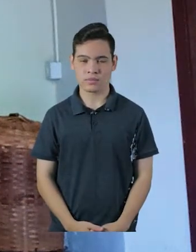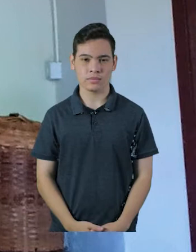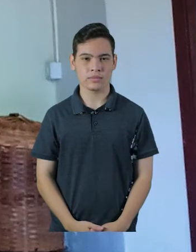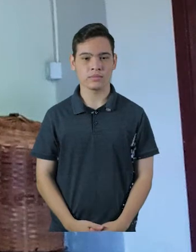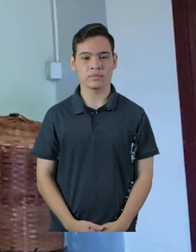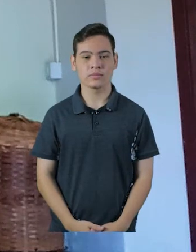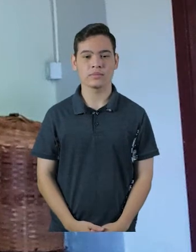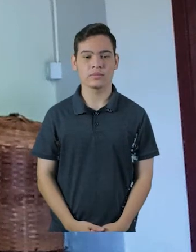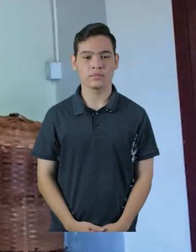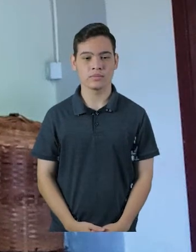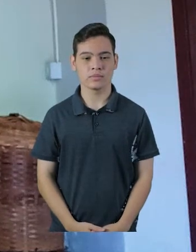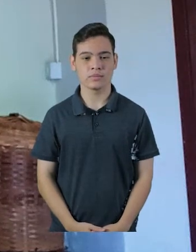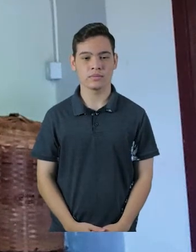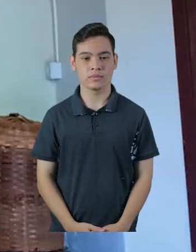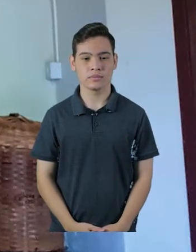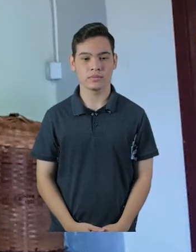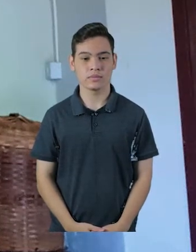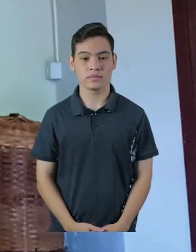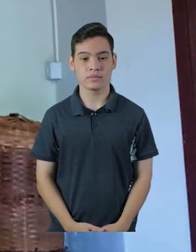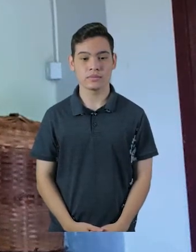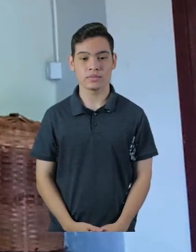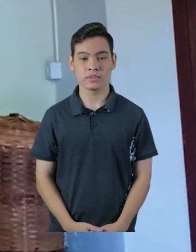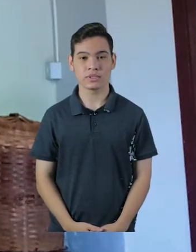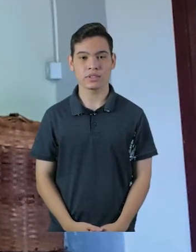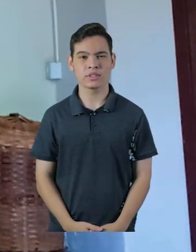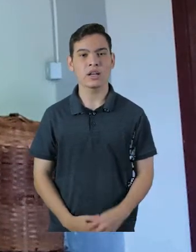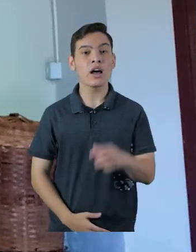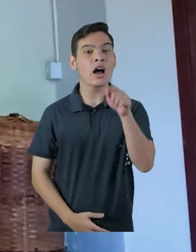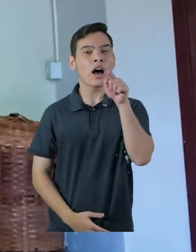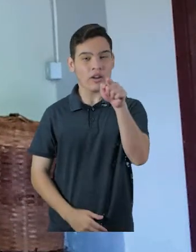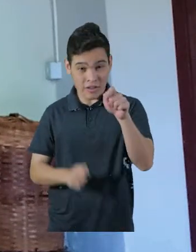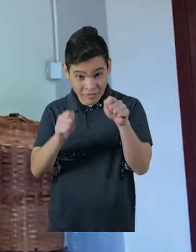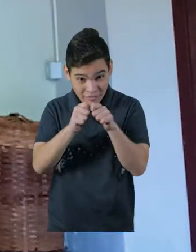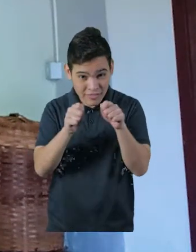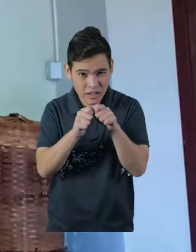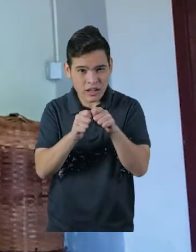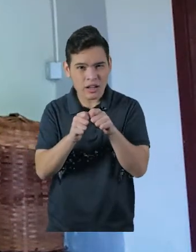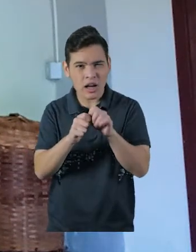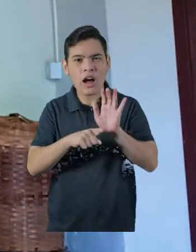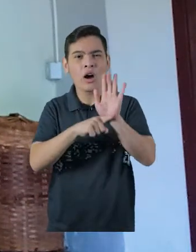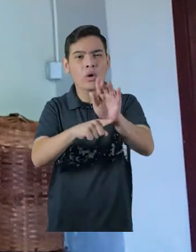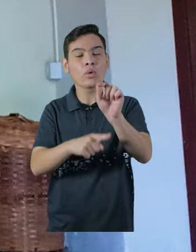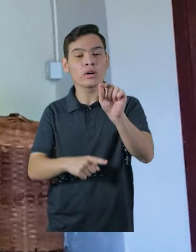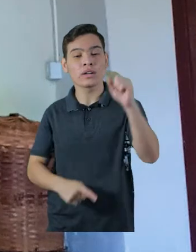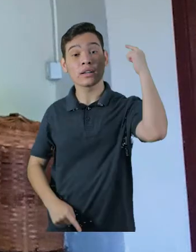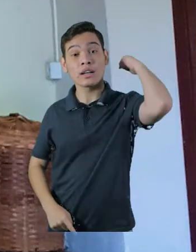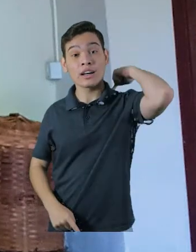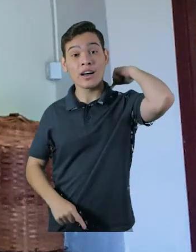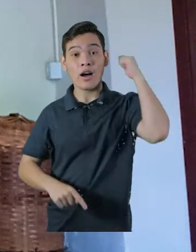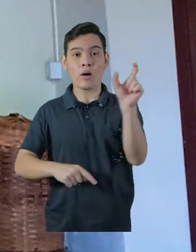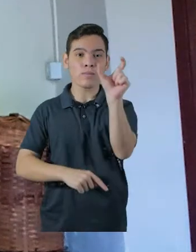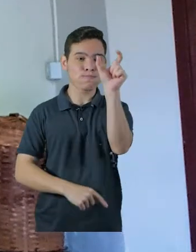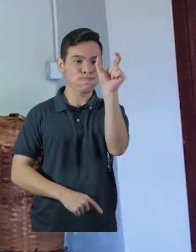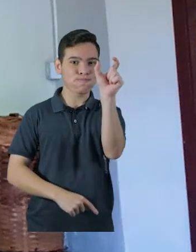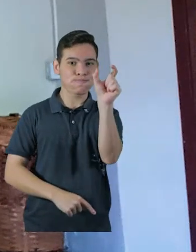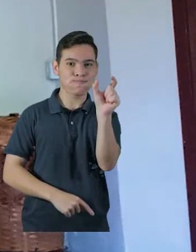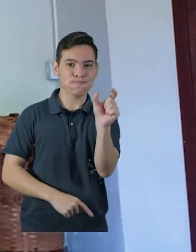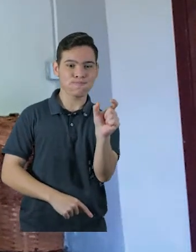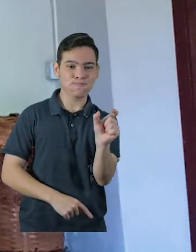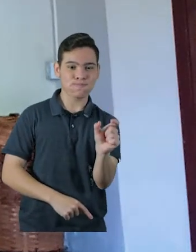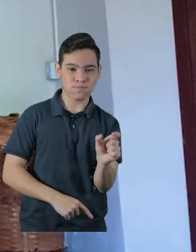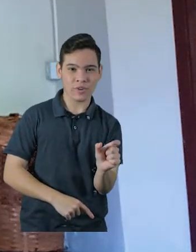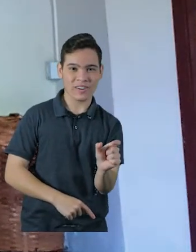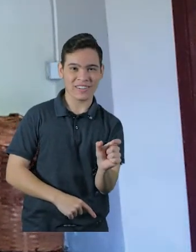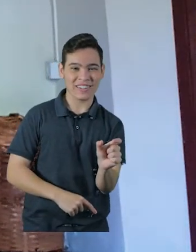Esses movimentos ajudam você a situar a primeira vértebra, o Atlas, que é onde